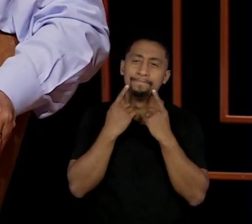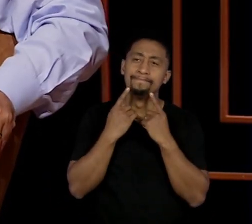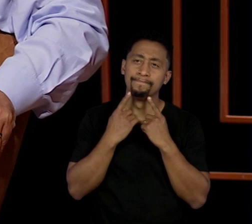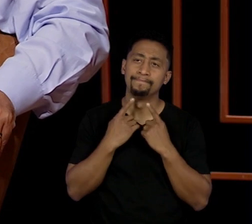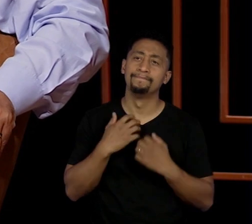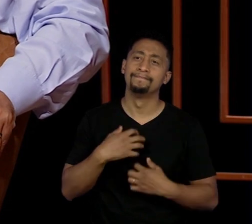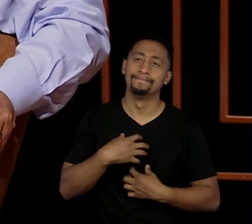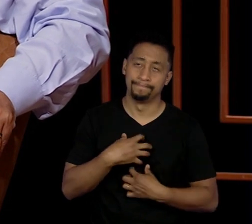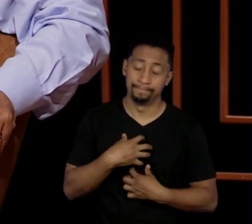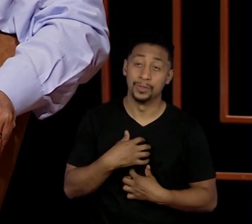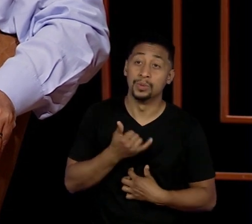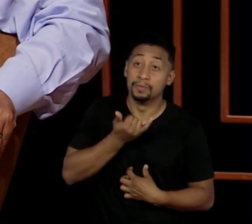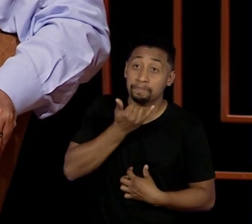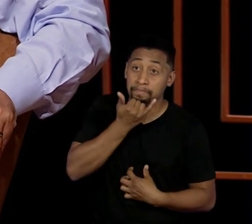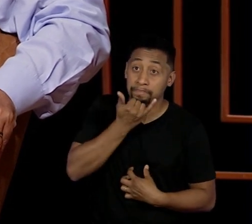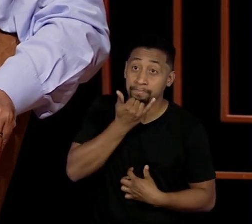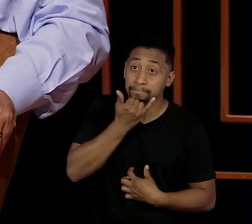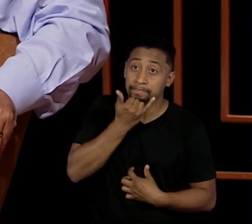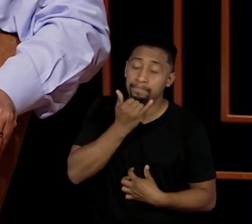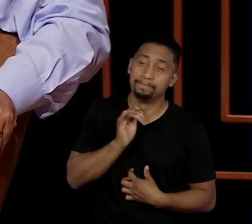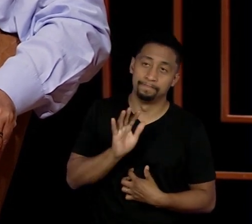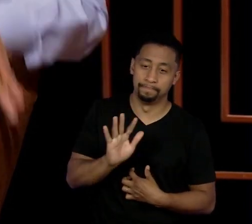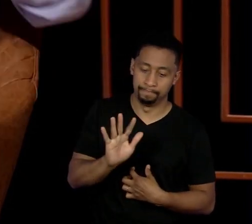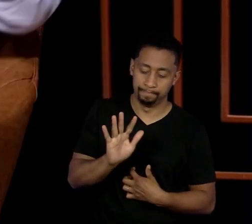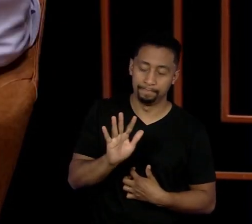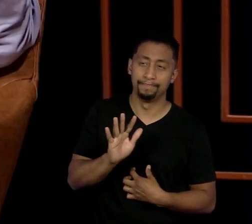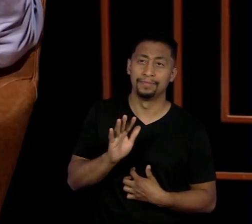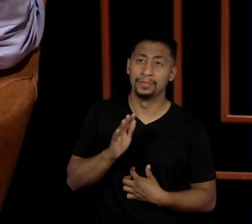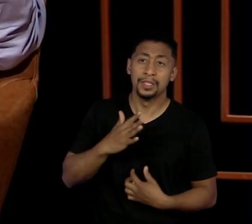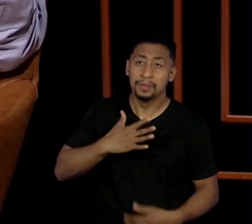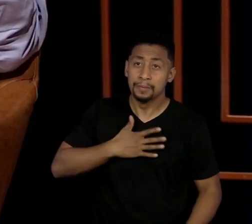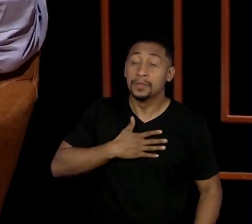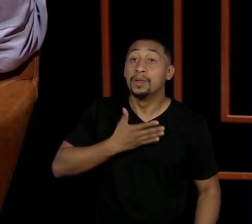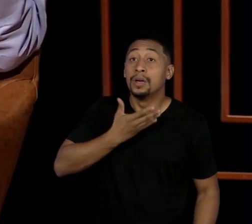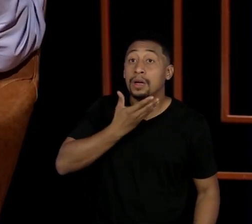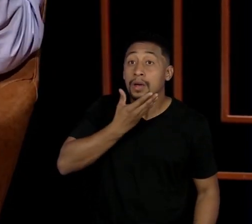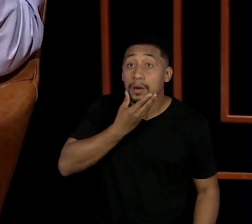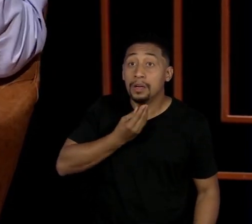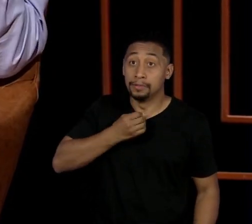Fiquei emocionado, desculpa. O meu avô,